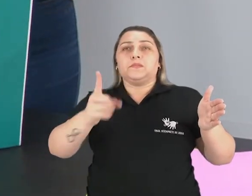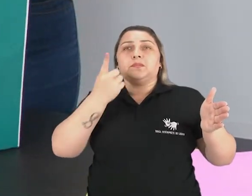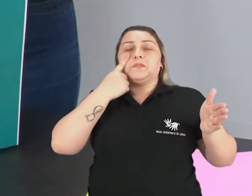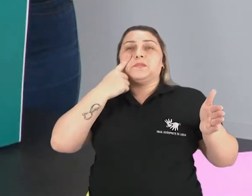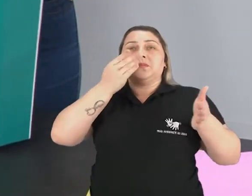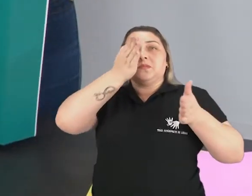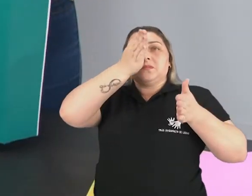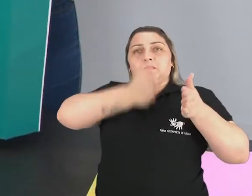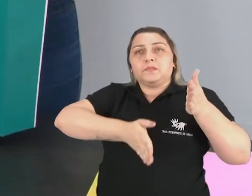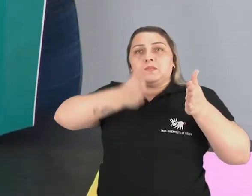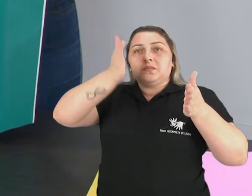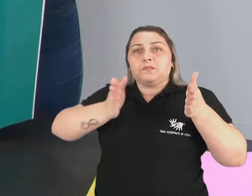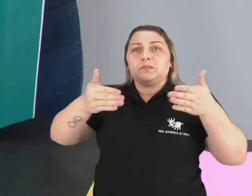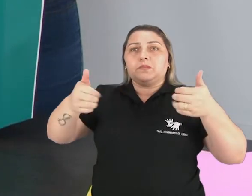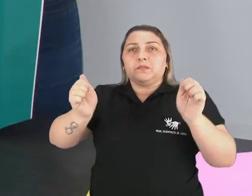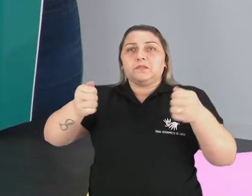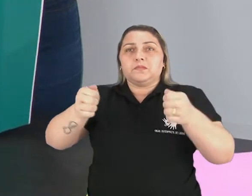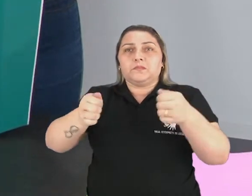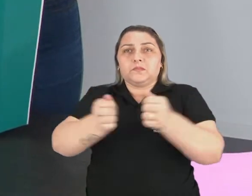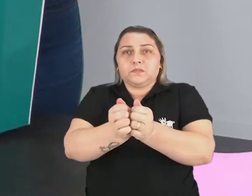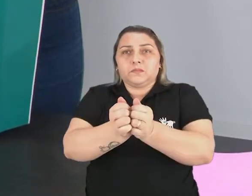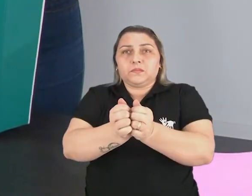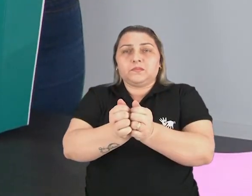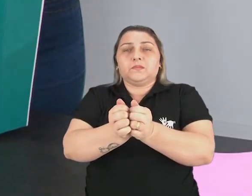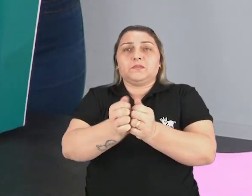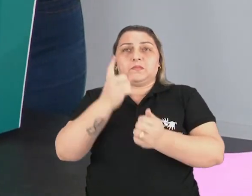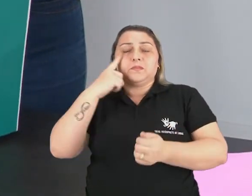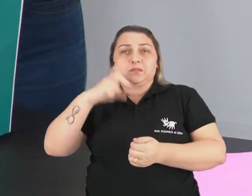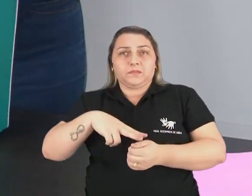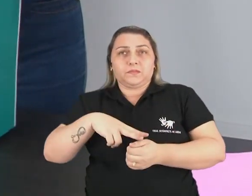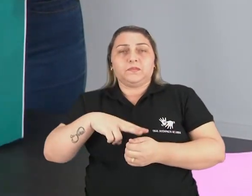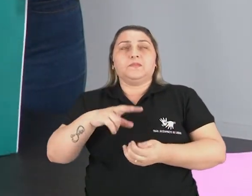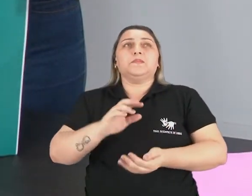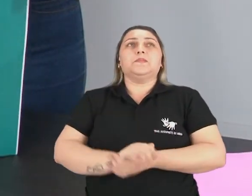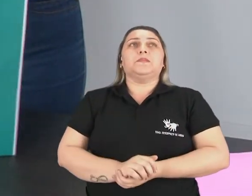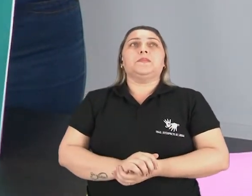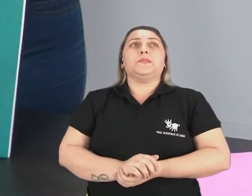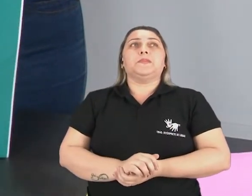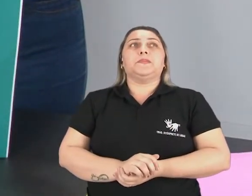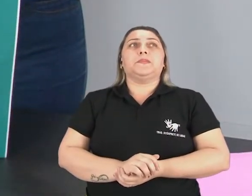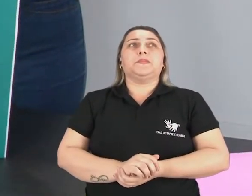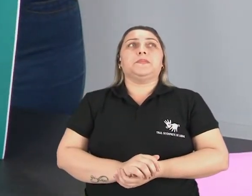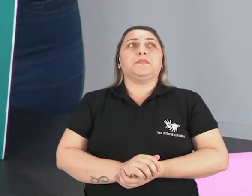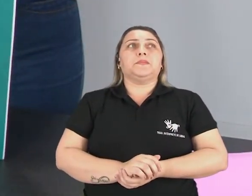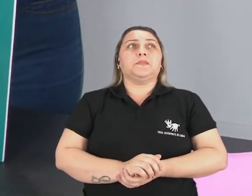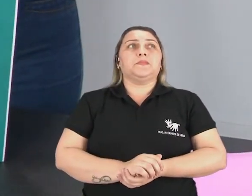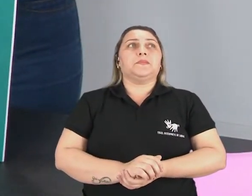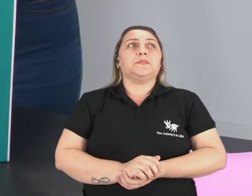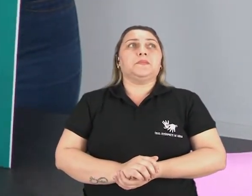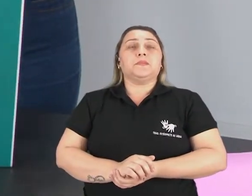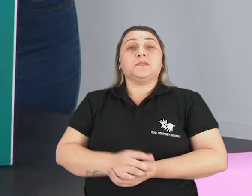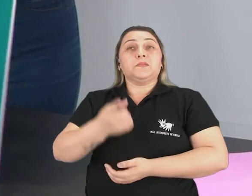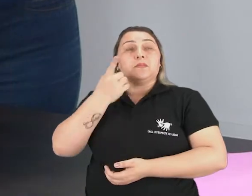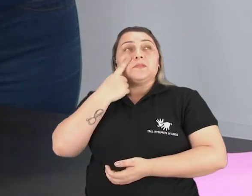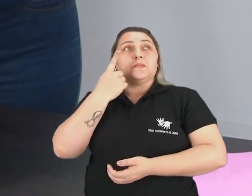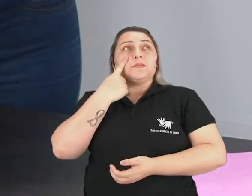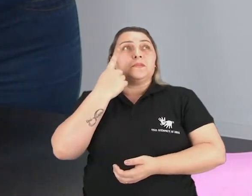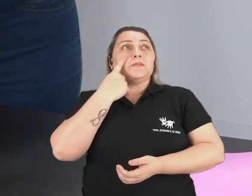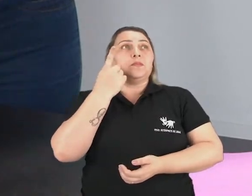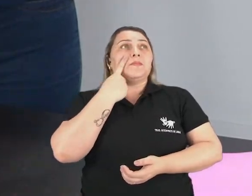essas linhazinhas que estão no meio da dobradura? Olha só. Então, eu dividi em 10 partes. Olha aqui,